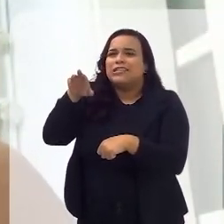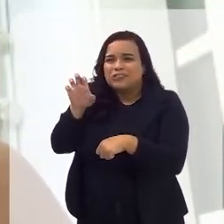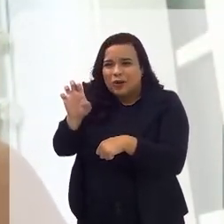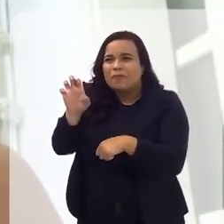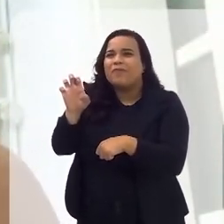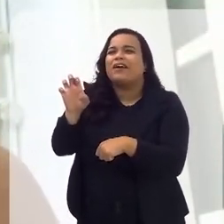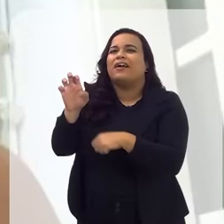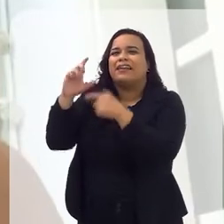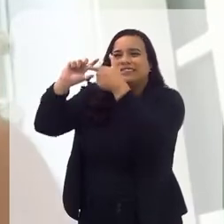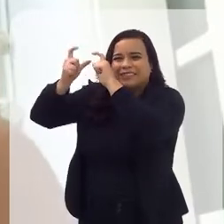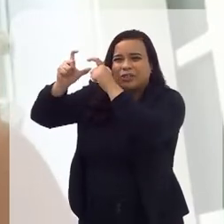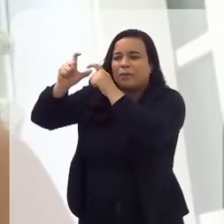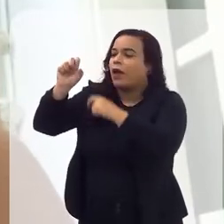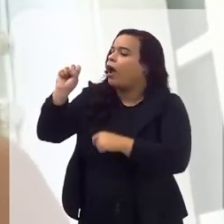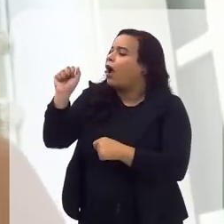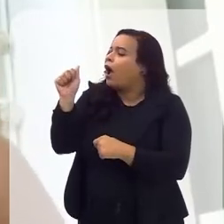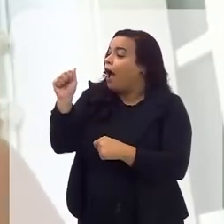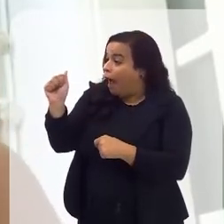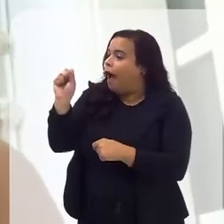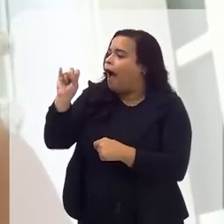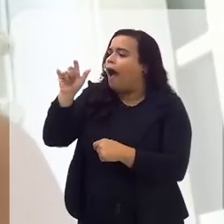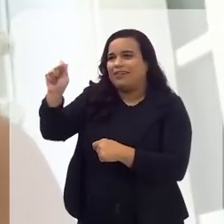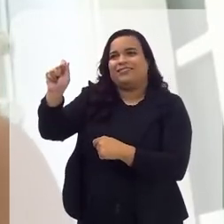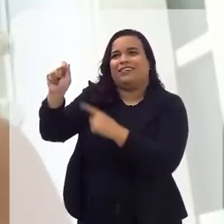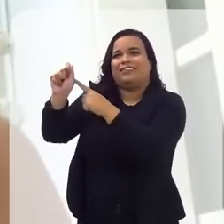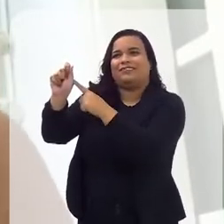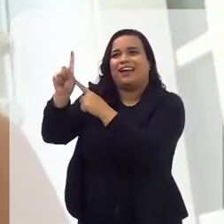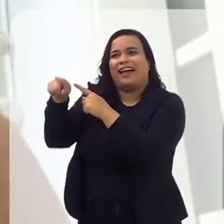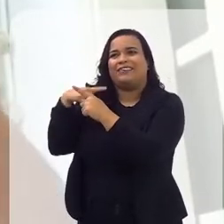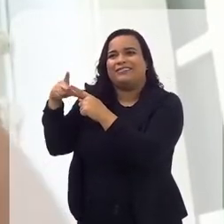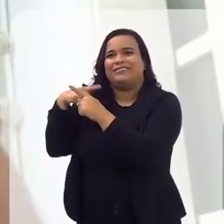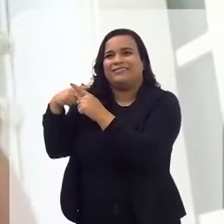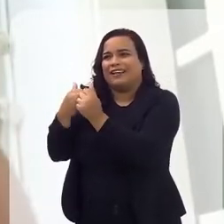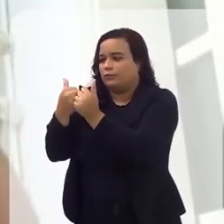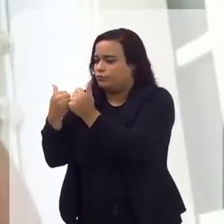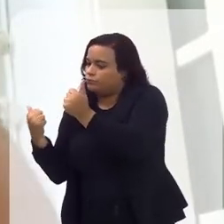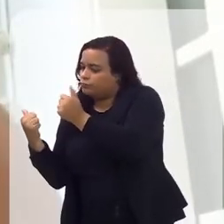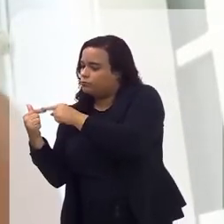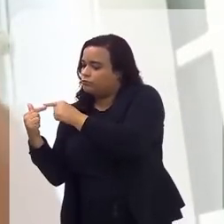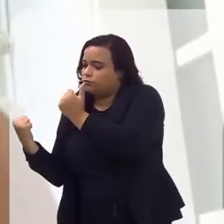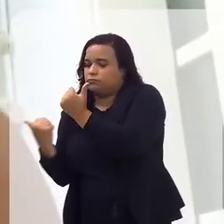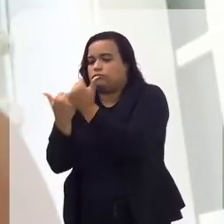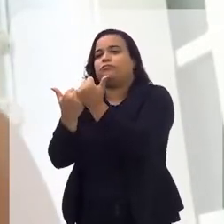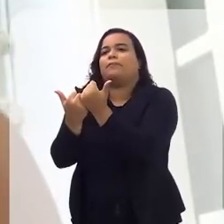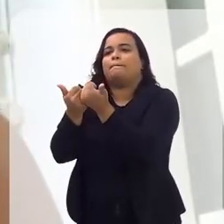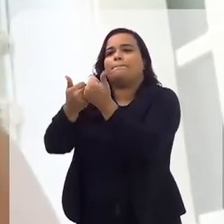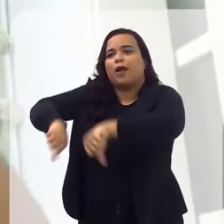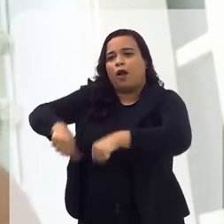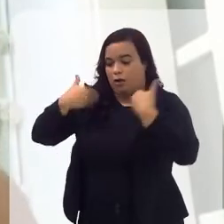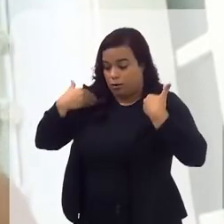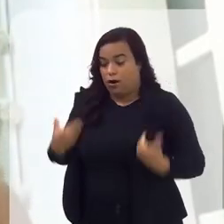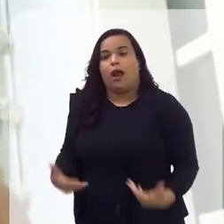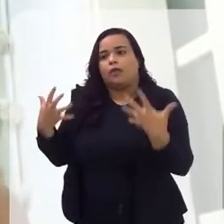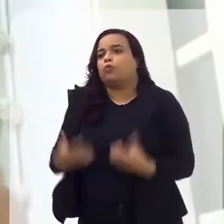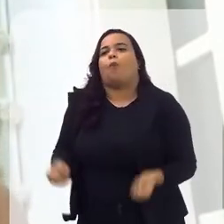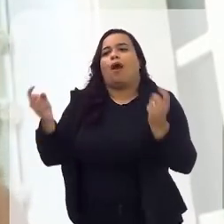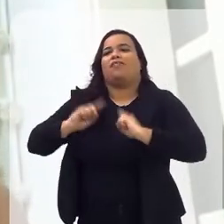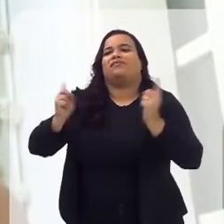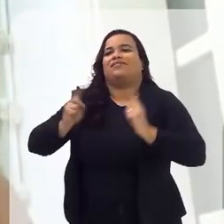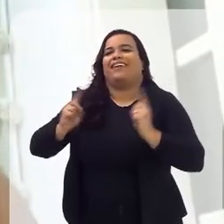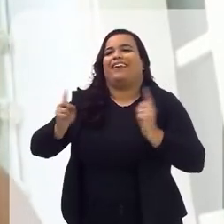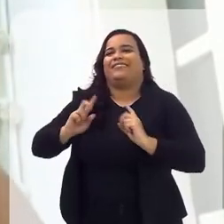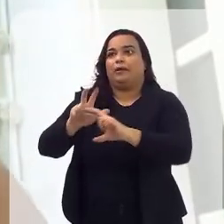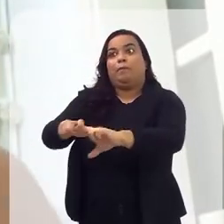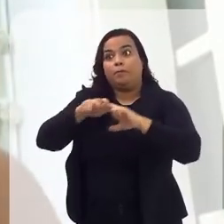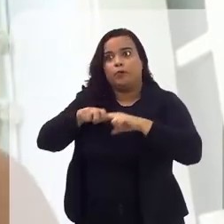síndrome autoimune induzida por um adjuvante. O adjuvante é o caso do silicone, que é um corpo estranho que o nosso organismo não